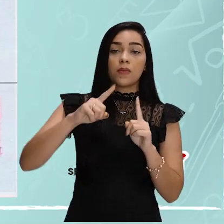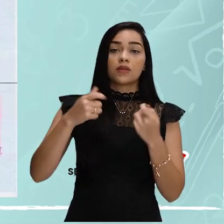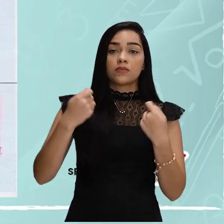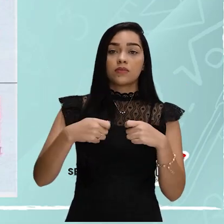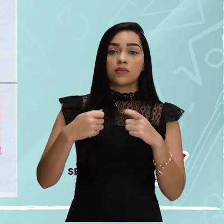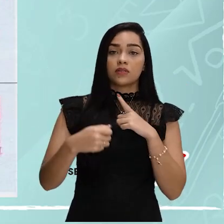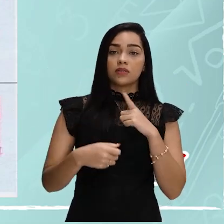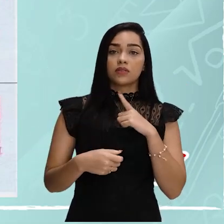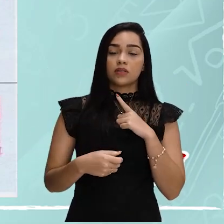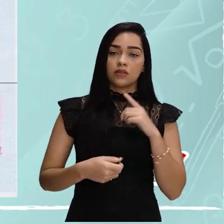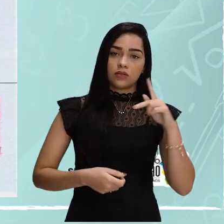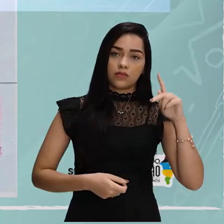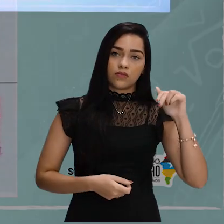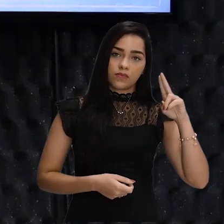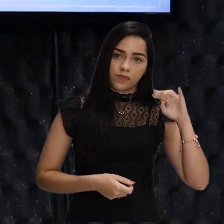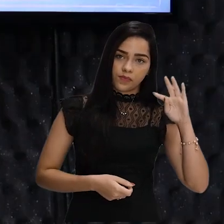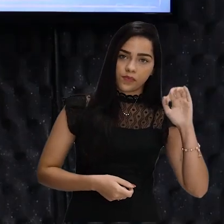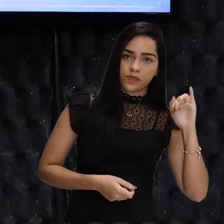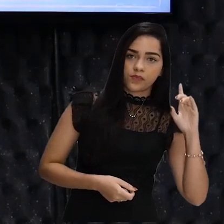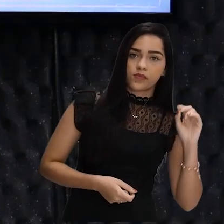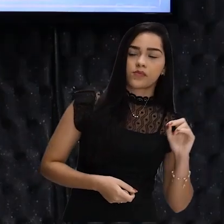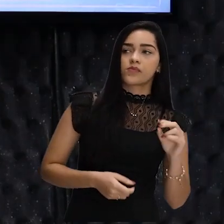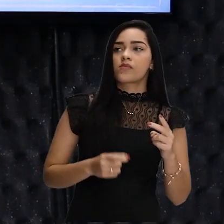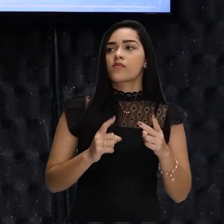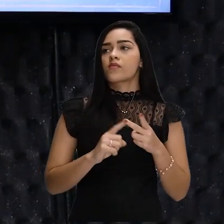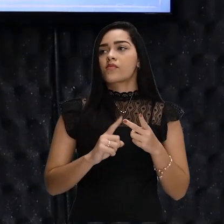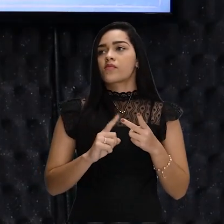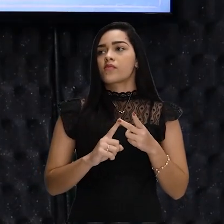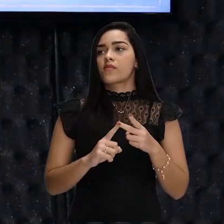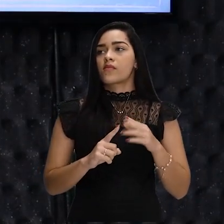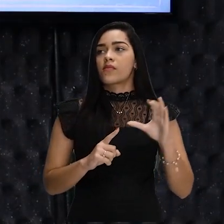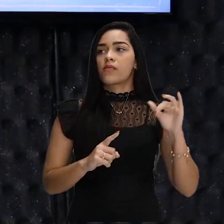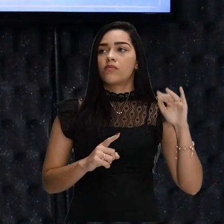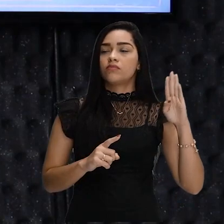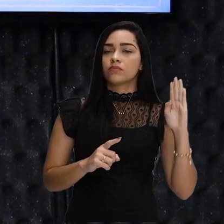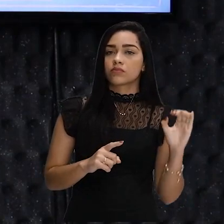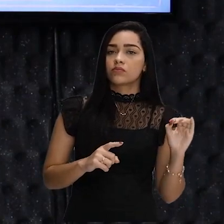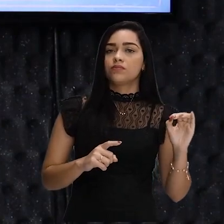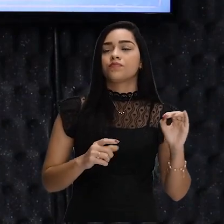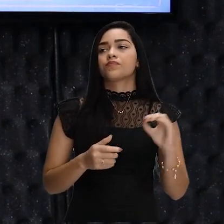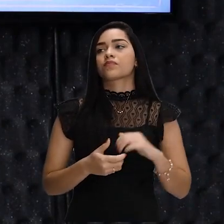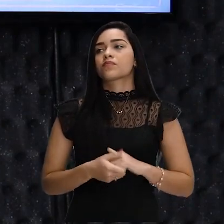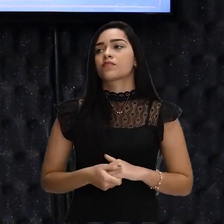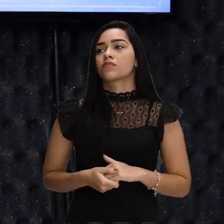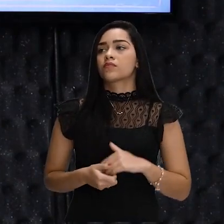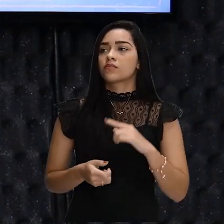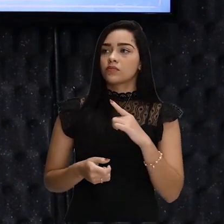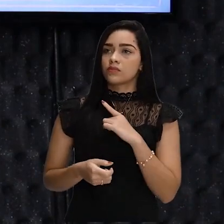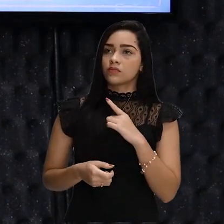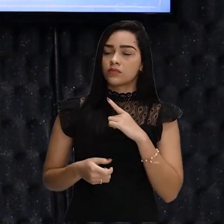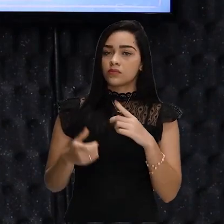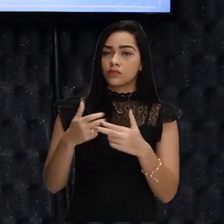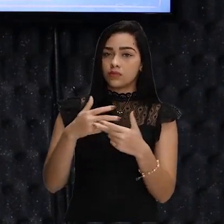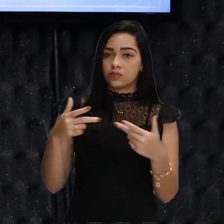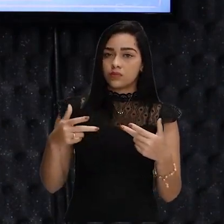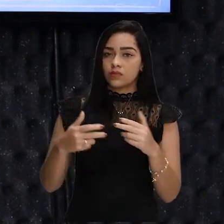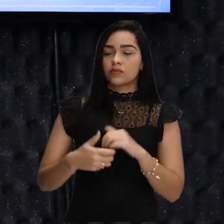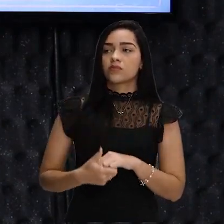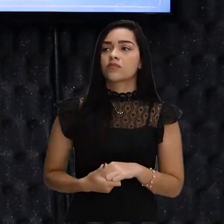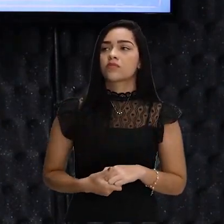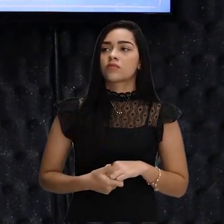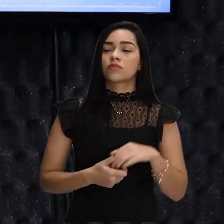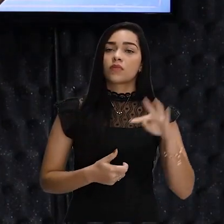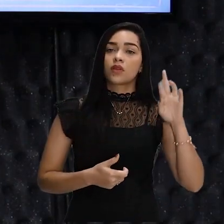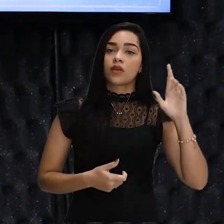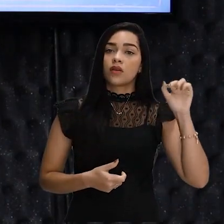tem célula com formato de pavimento, célula com formato aqui de cubo. Então, tem células com vários formatos, então é